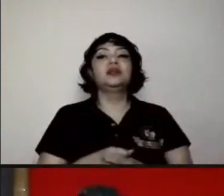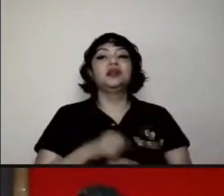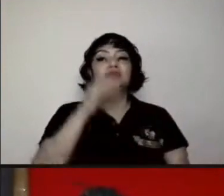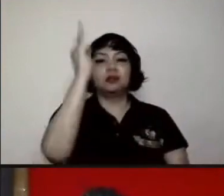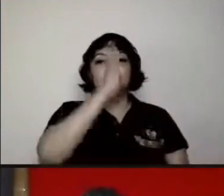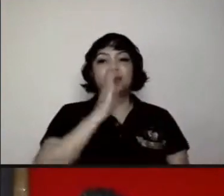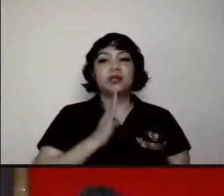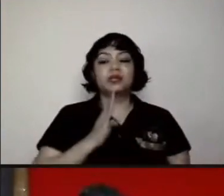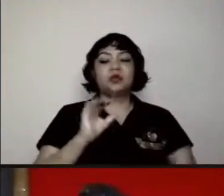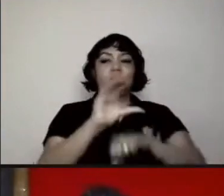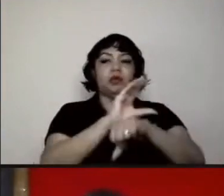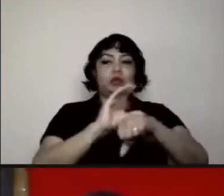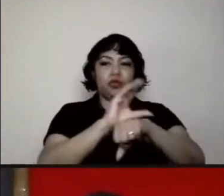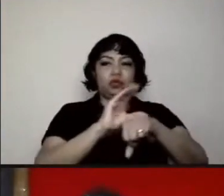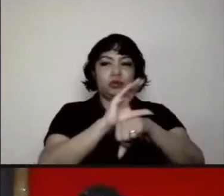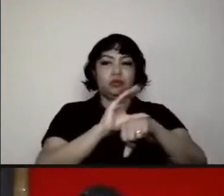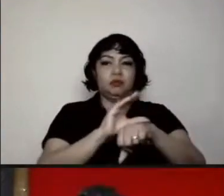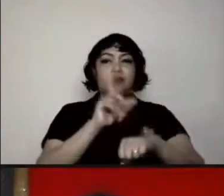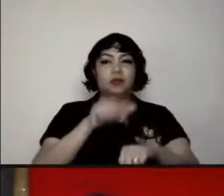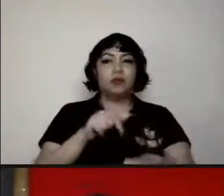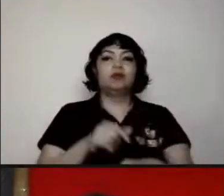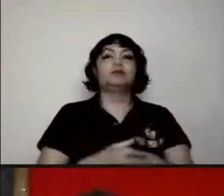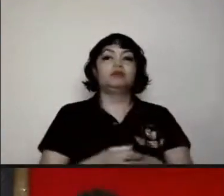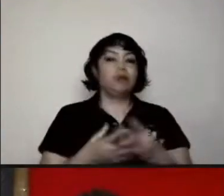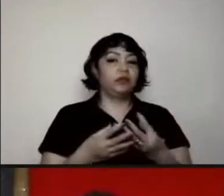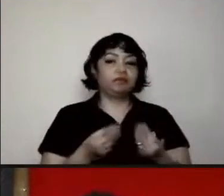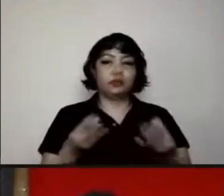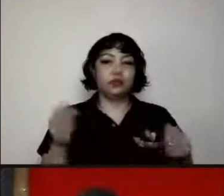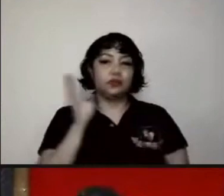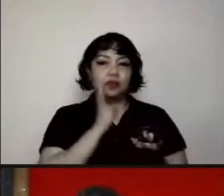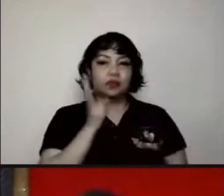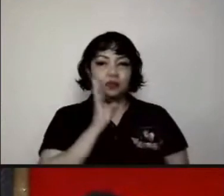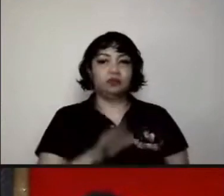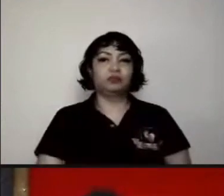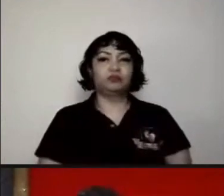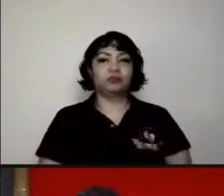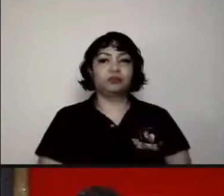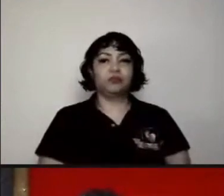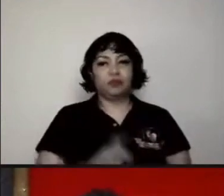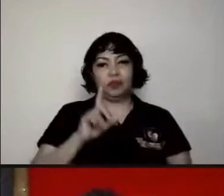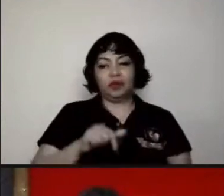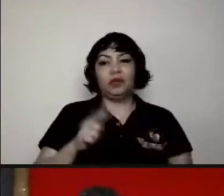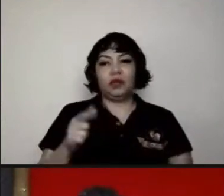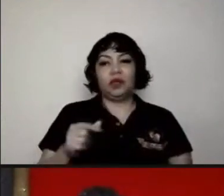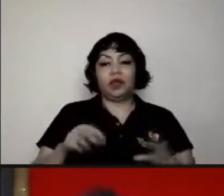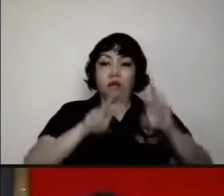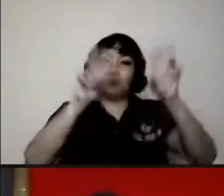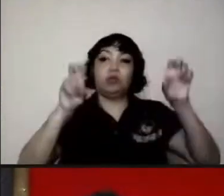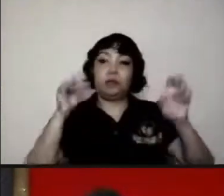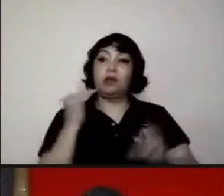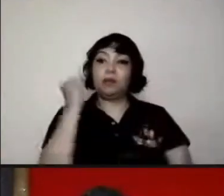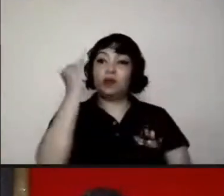em Constituição. Então, foi muito legal, assim, e é um tema